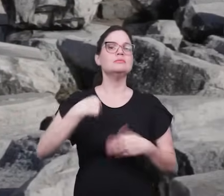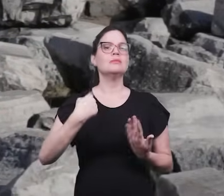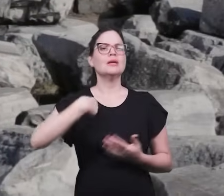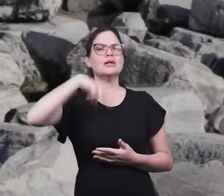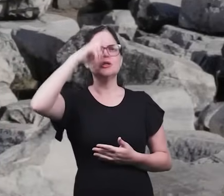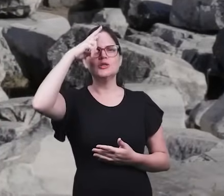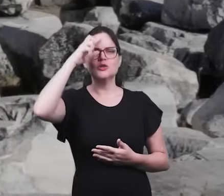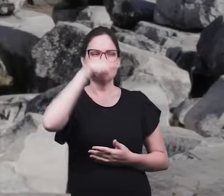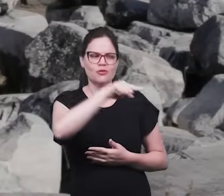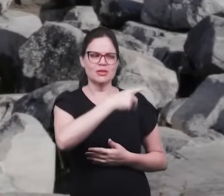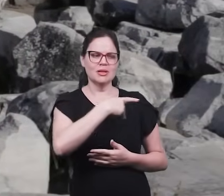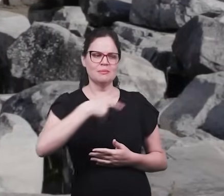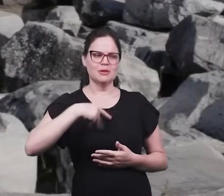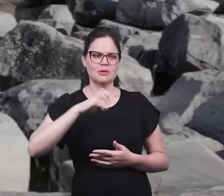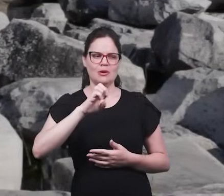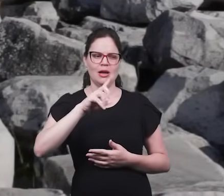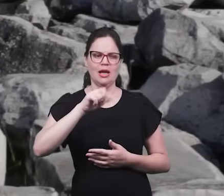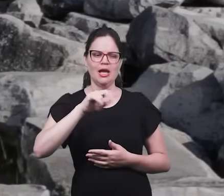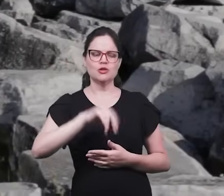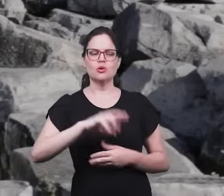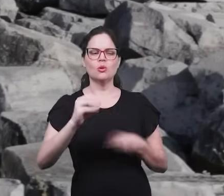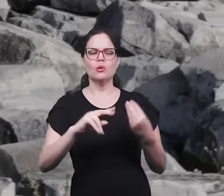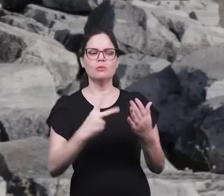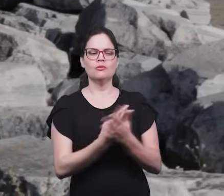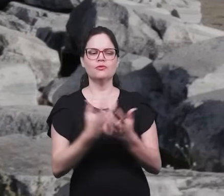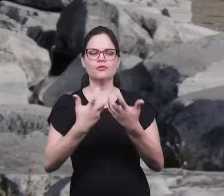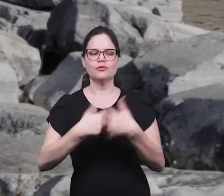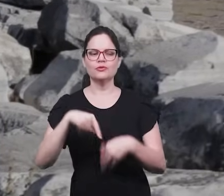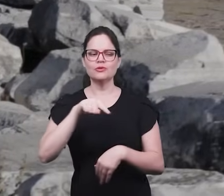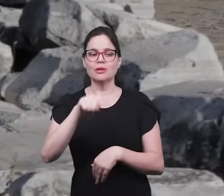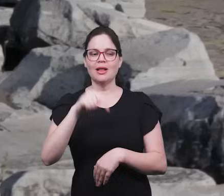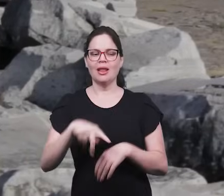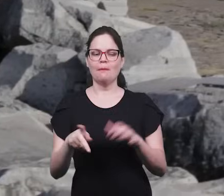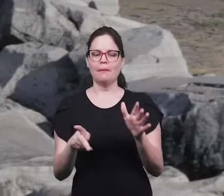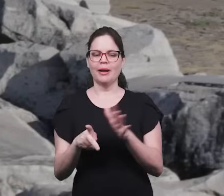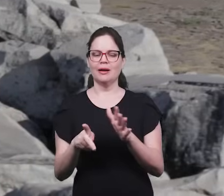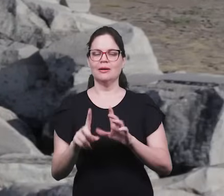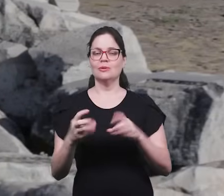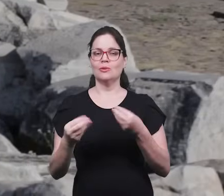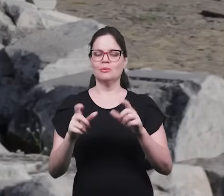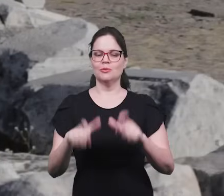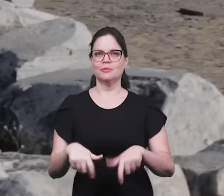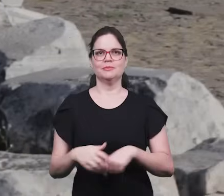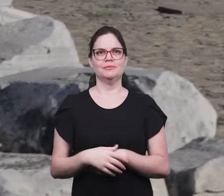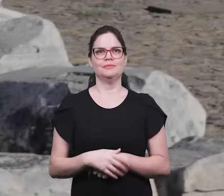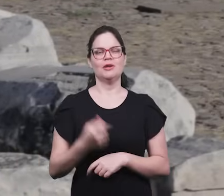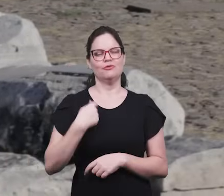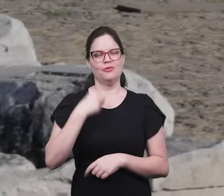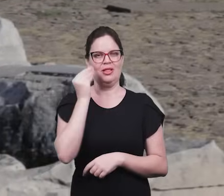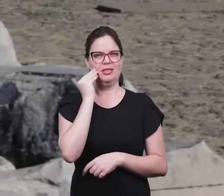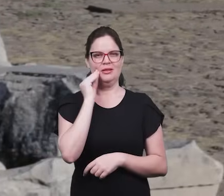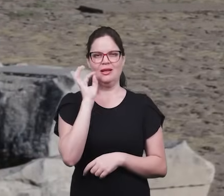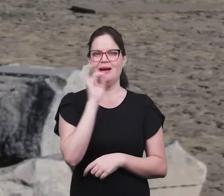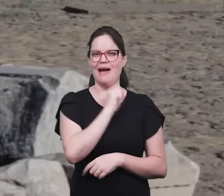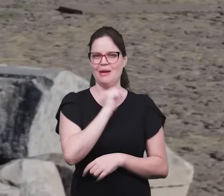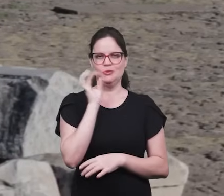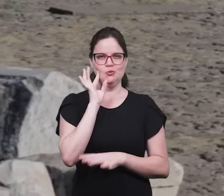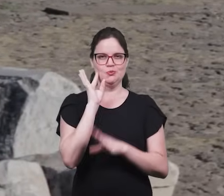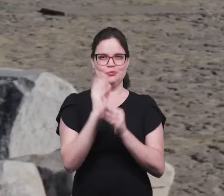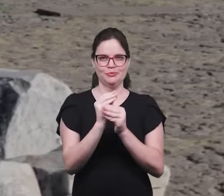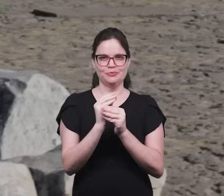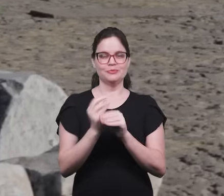Fala um pouquinho sobre essa realidade ali em Pérgamo. Amém. Vamos procurar ser breve